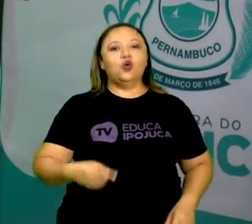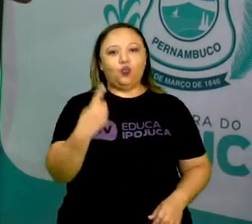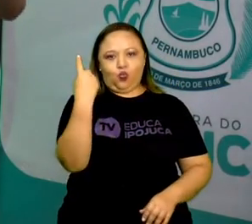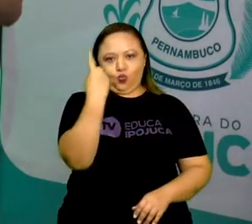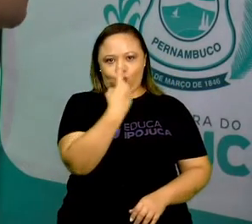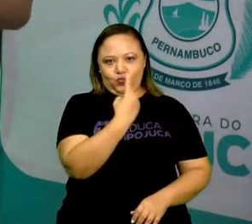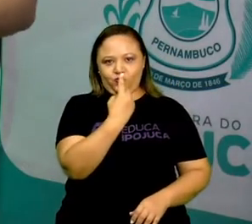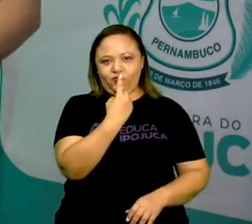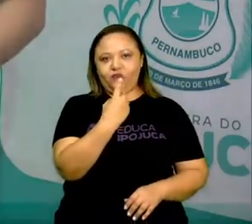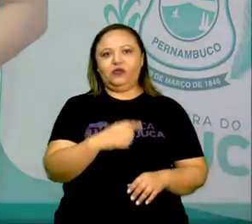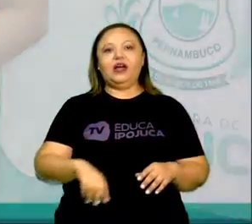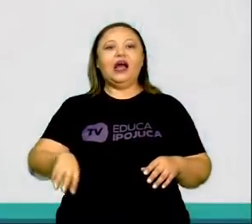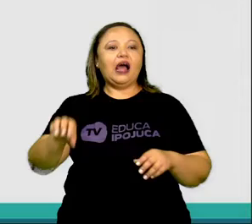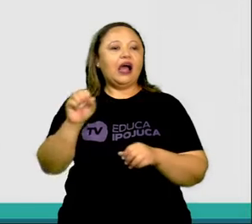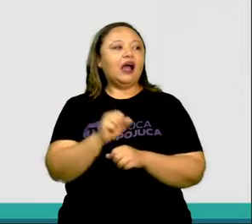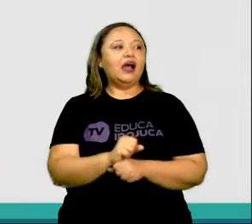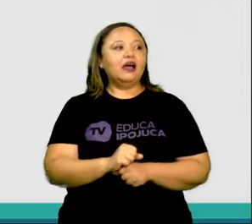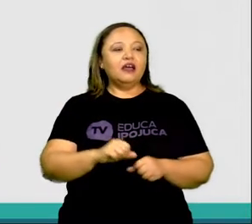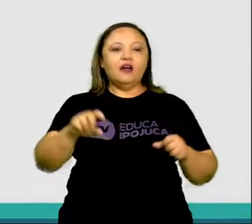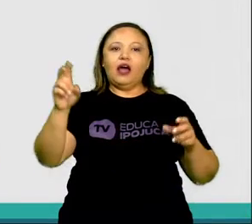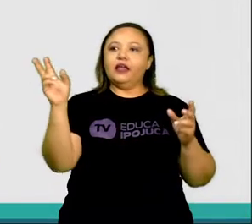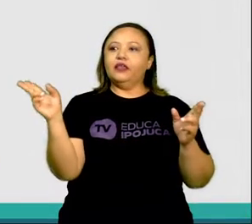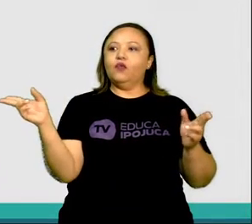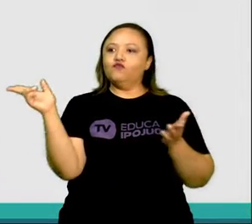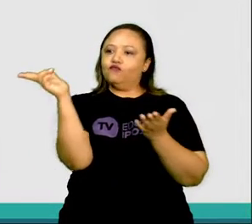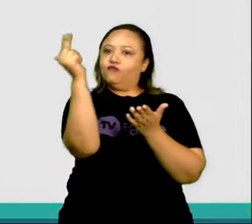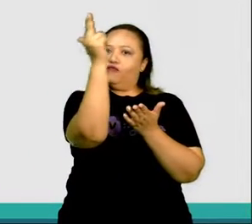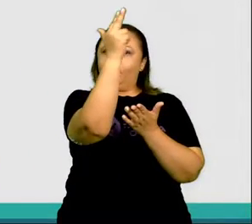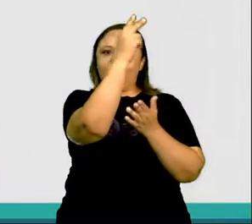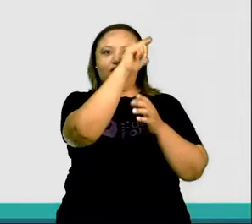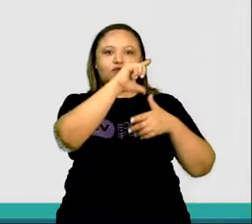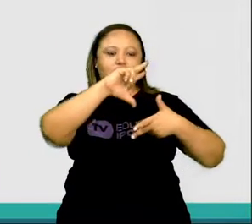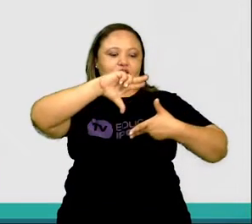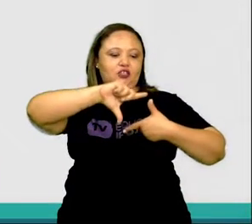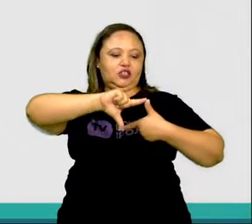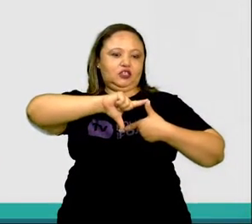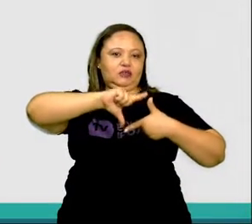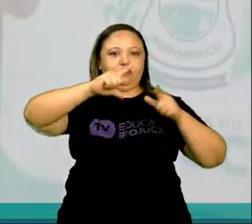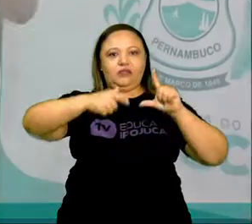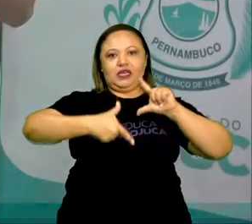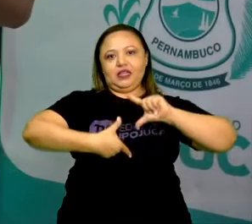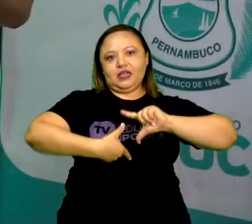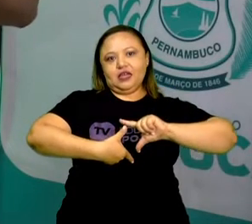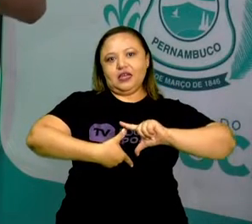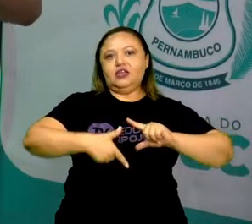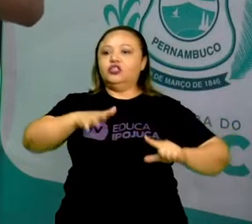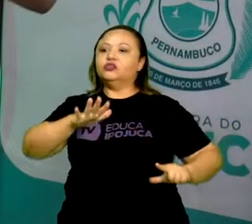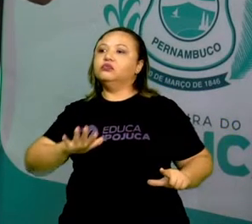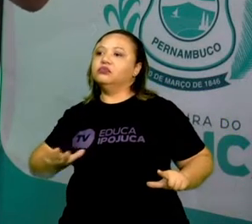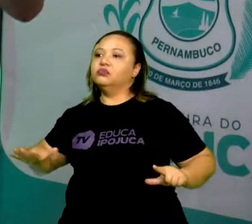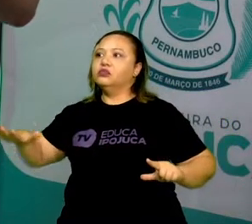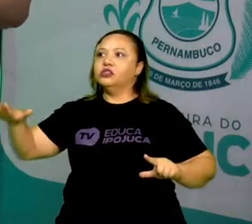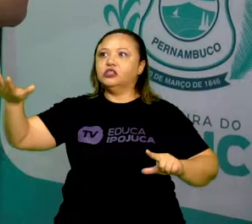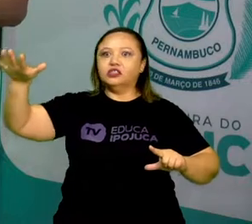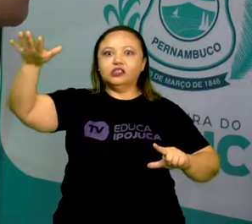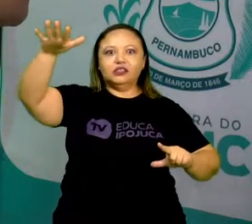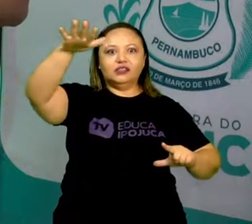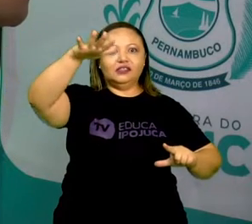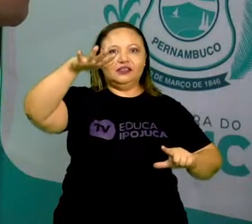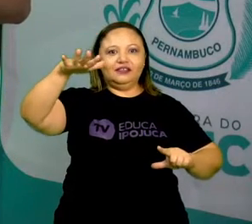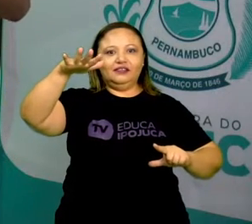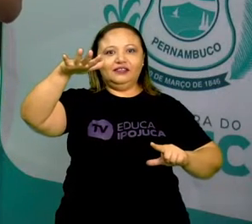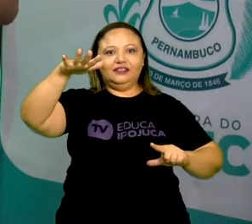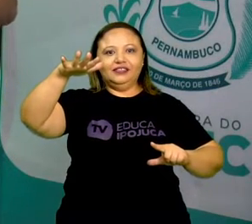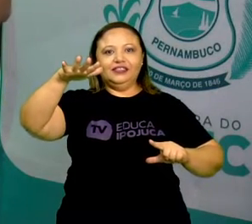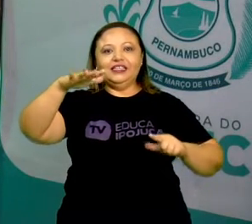de matemática com tema figuras geométricas espaciais se é espaciais porque ela ocupa